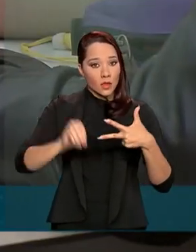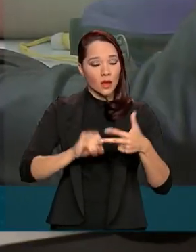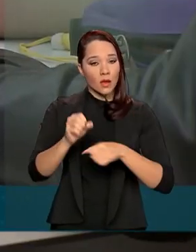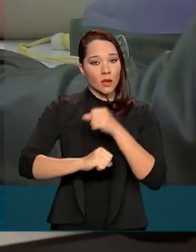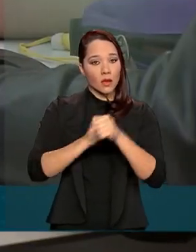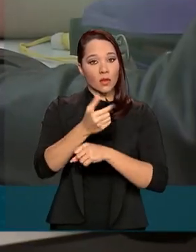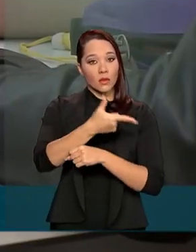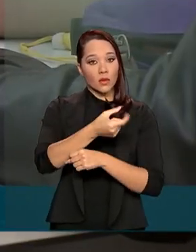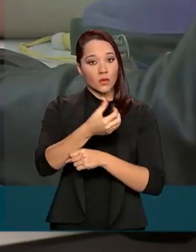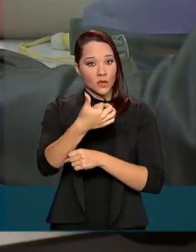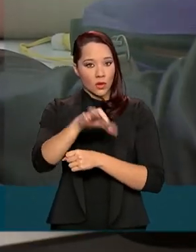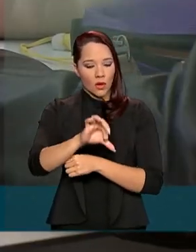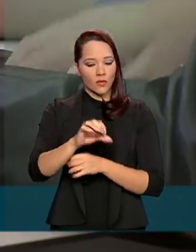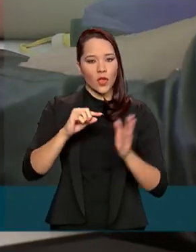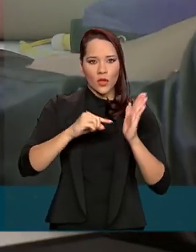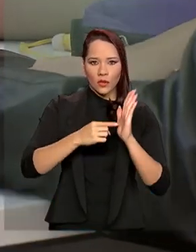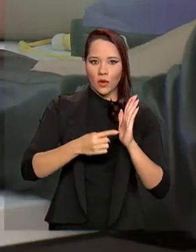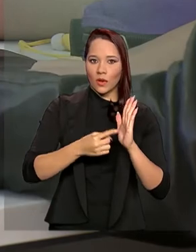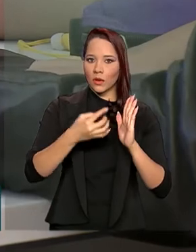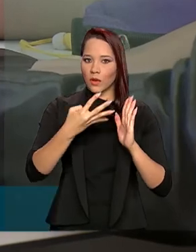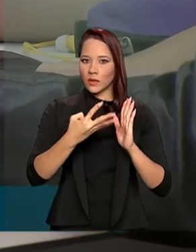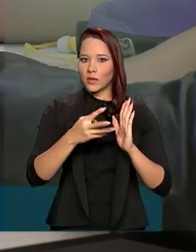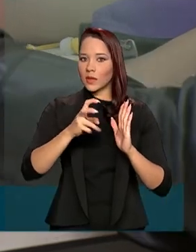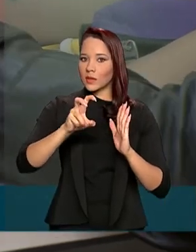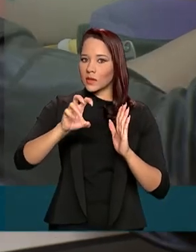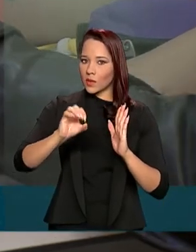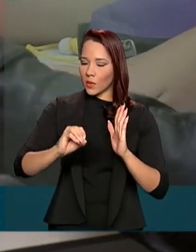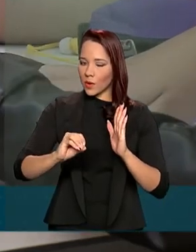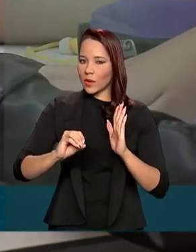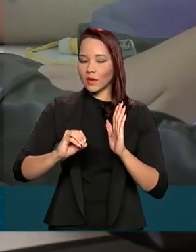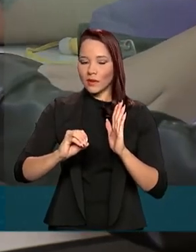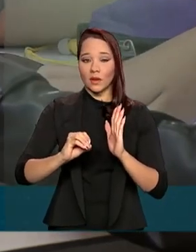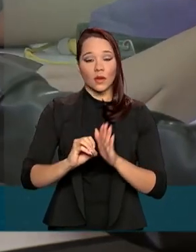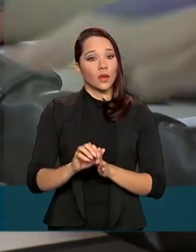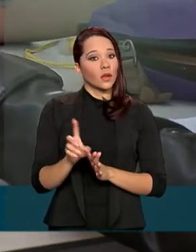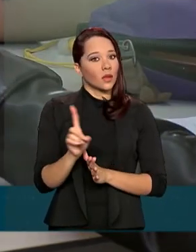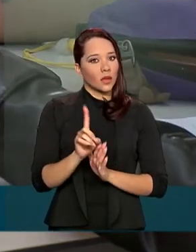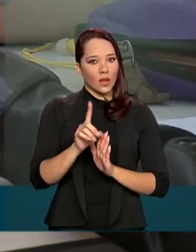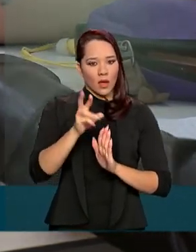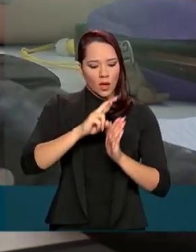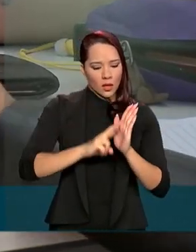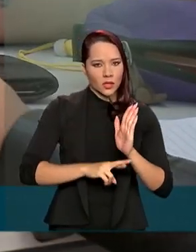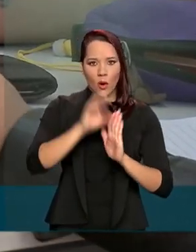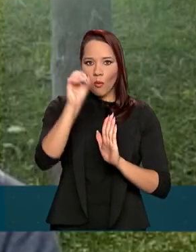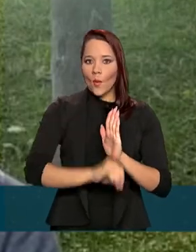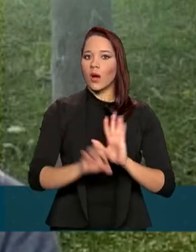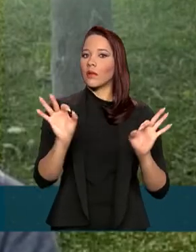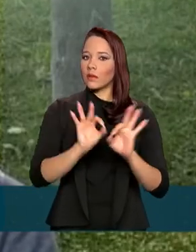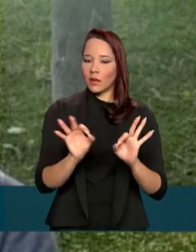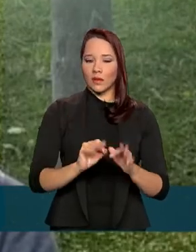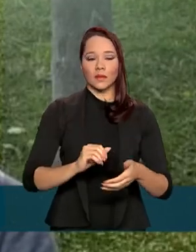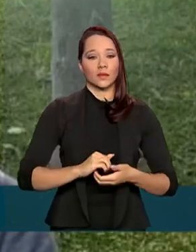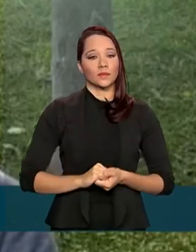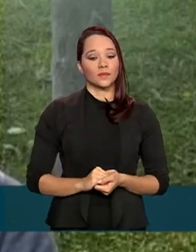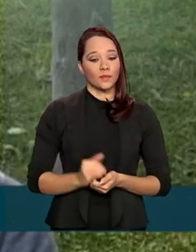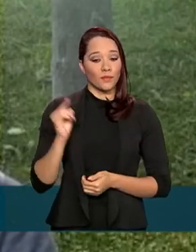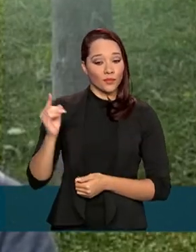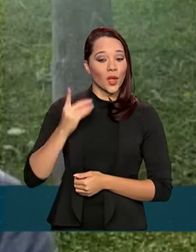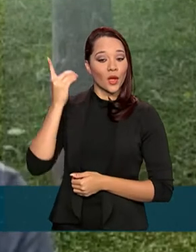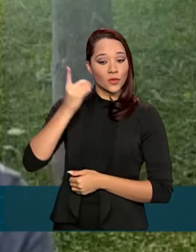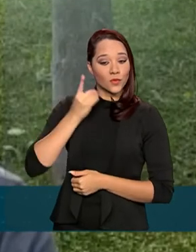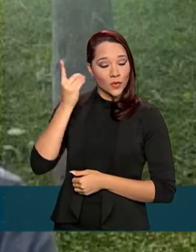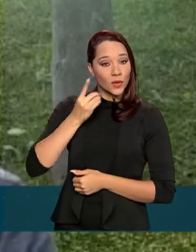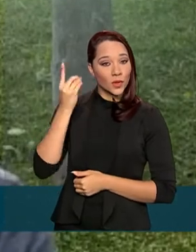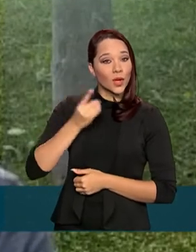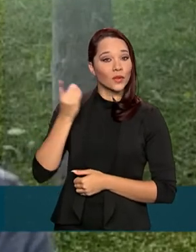ter tirado no mínimo 450 pontos e não ter zerado a redação. Este advogado de